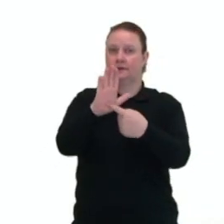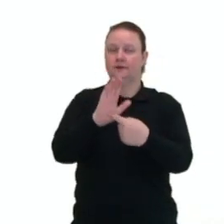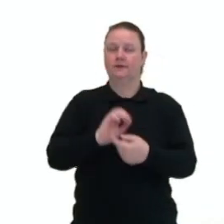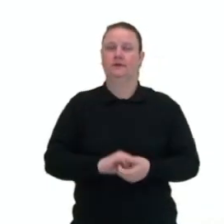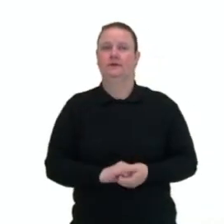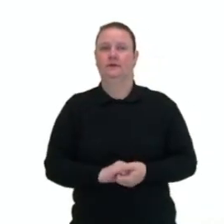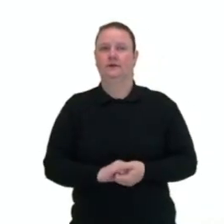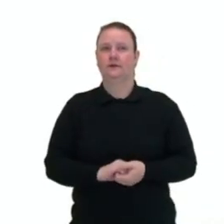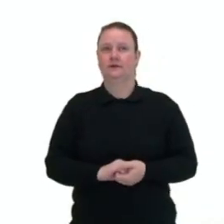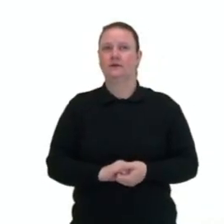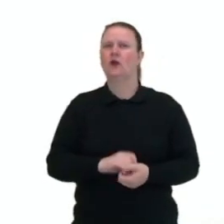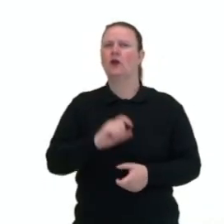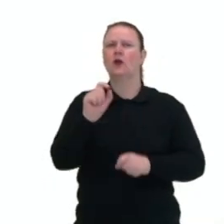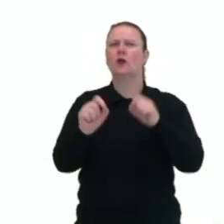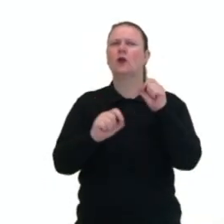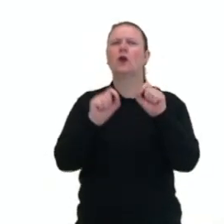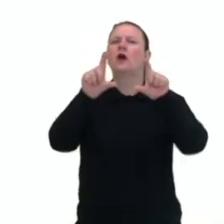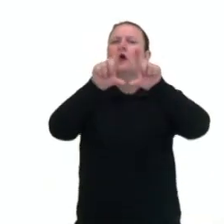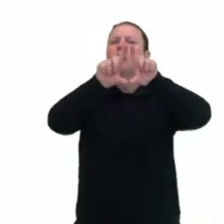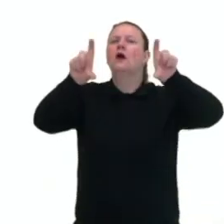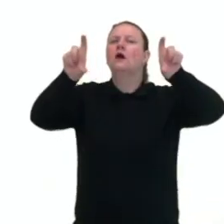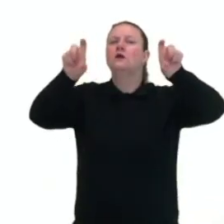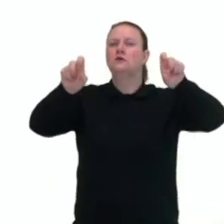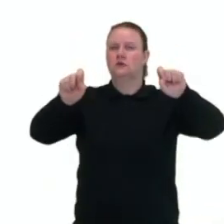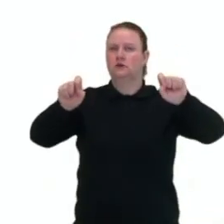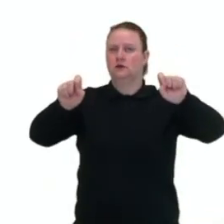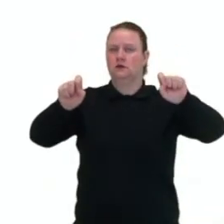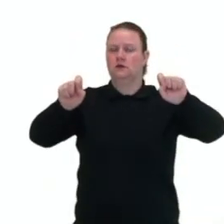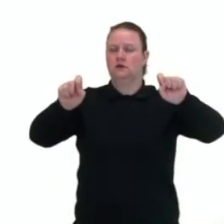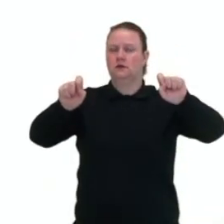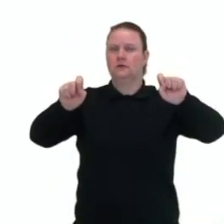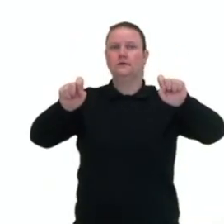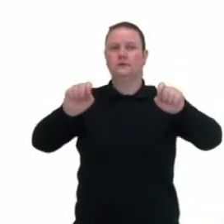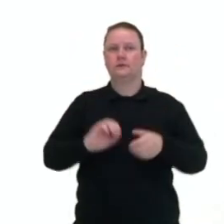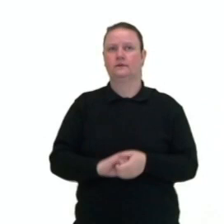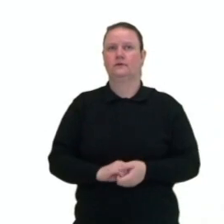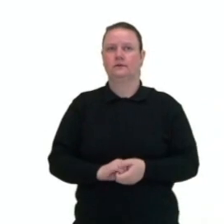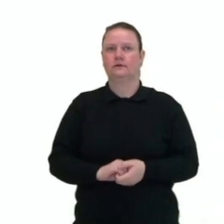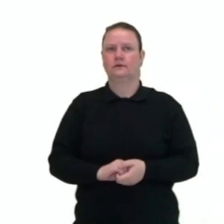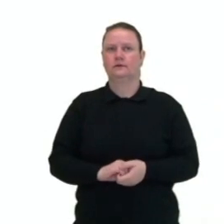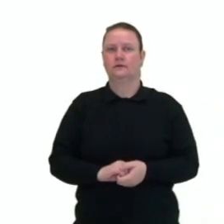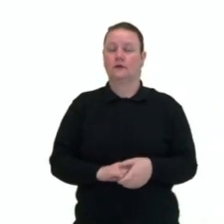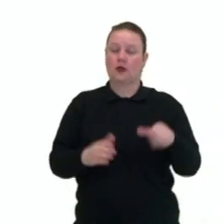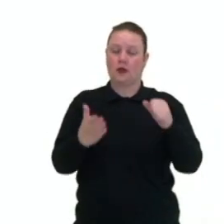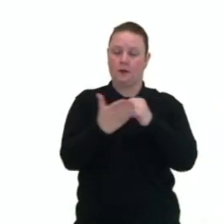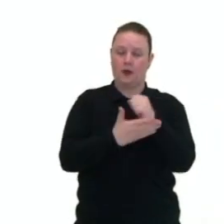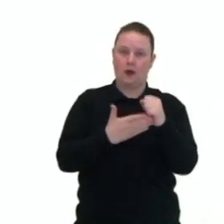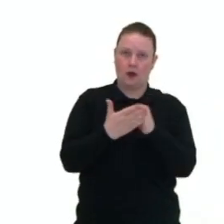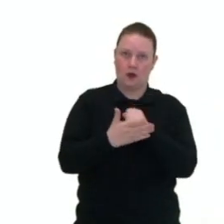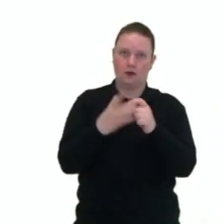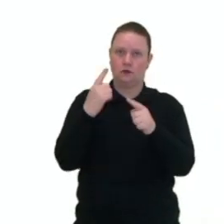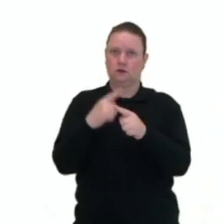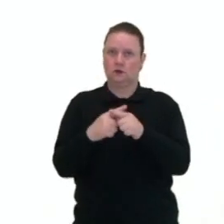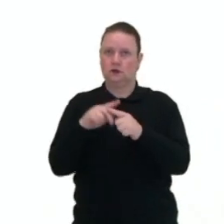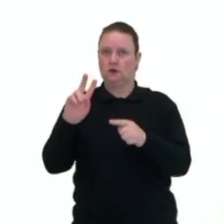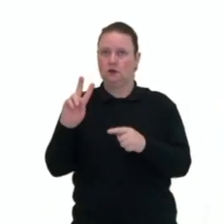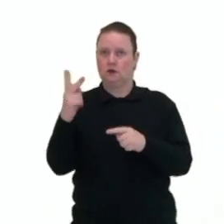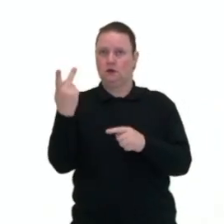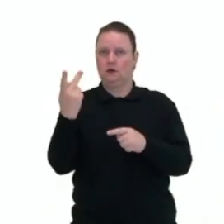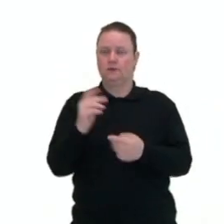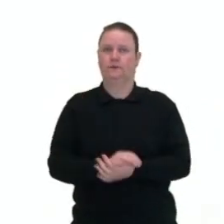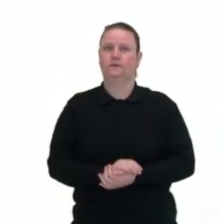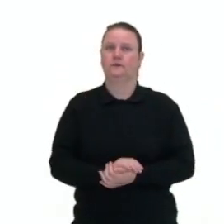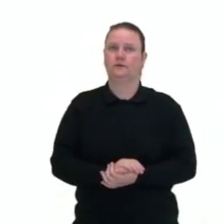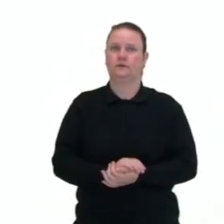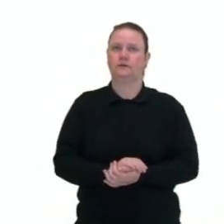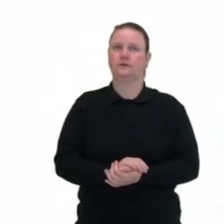vamos lá. Qual é a fórmula, então, da área do retângulo? Base vezes altura. Nossa base,